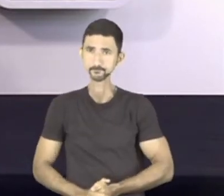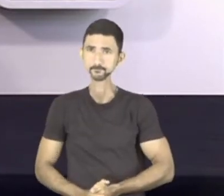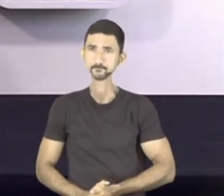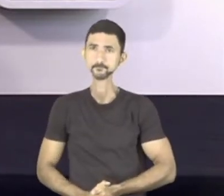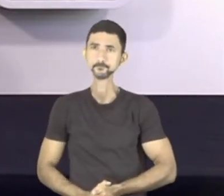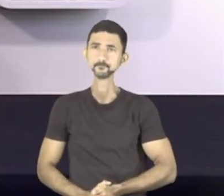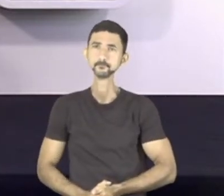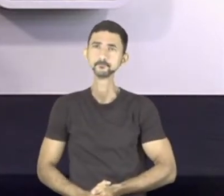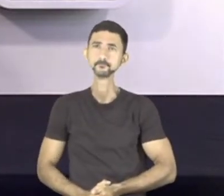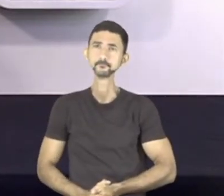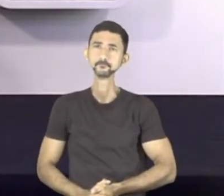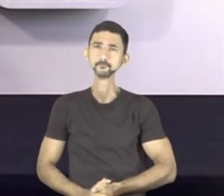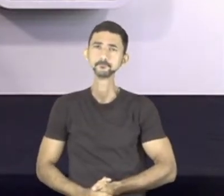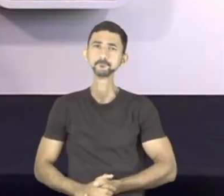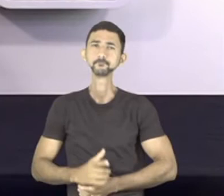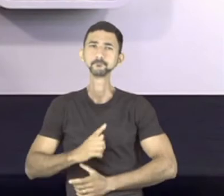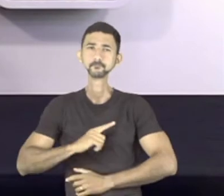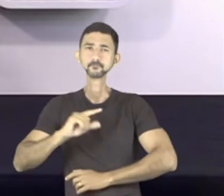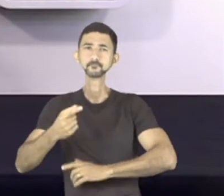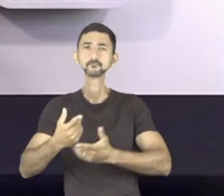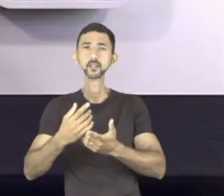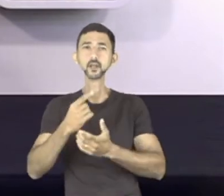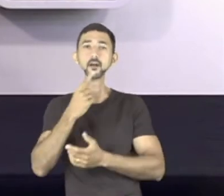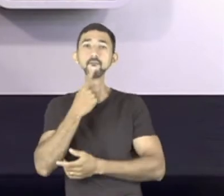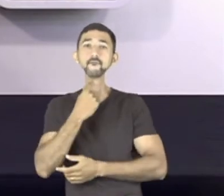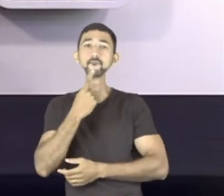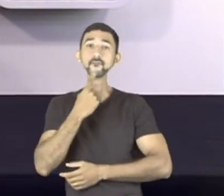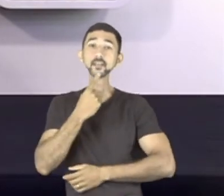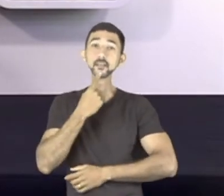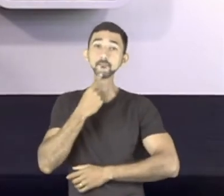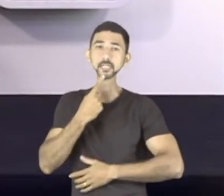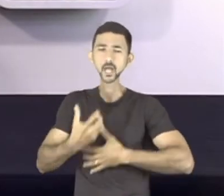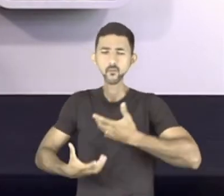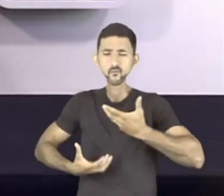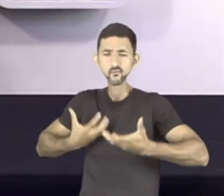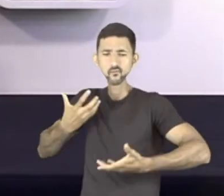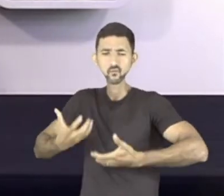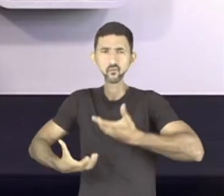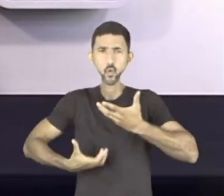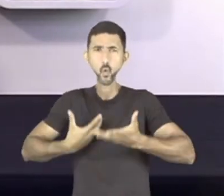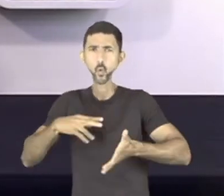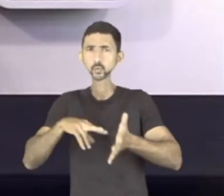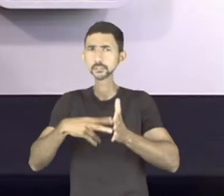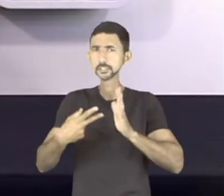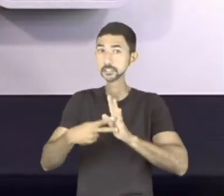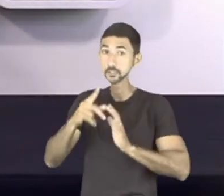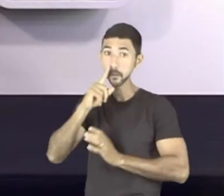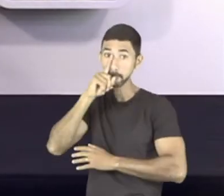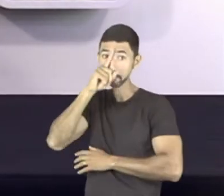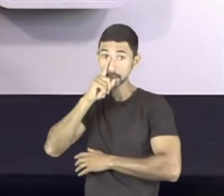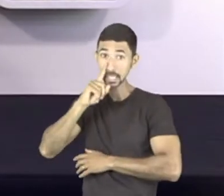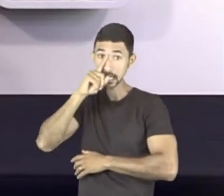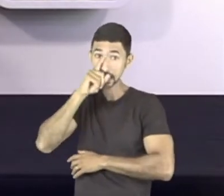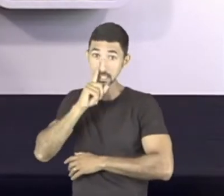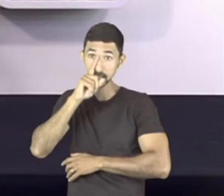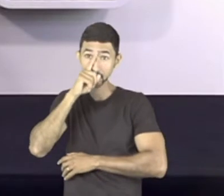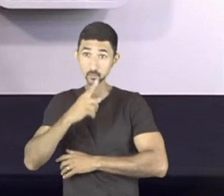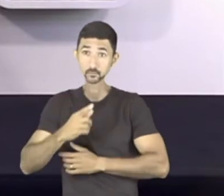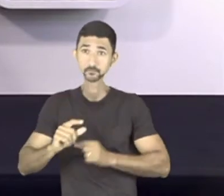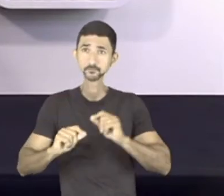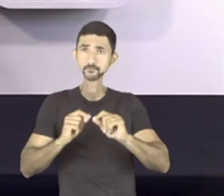maior. Aí você tem a faixa vermelha, que significa o fogo, ou seja, significa o perigo.